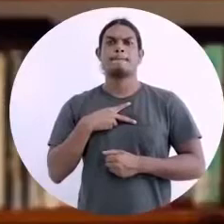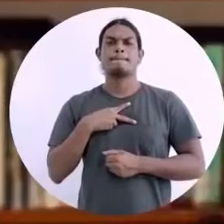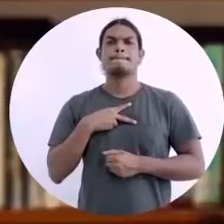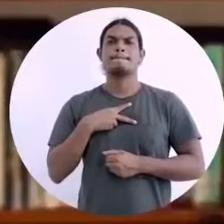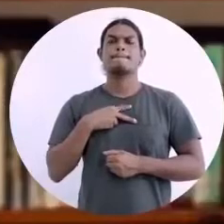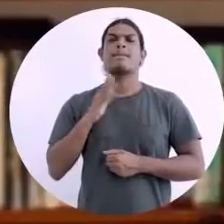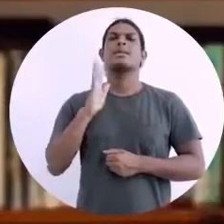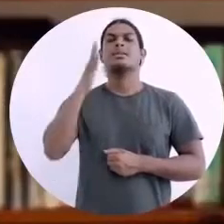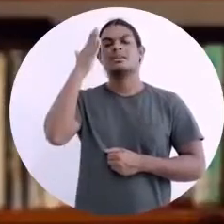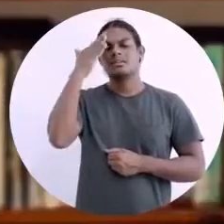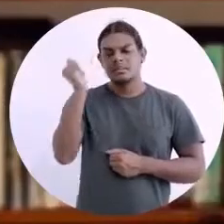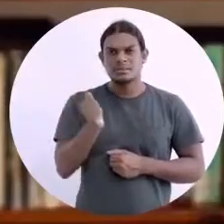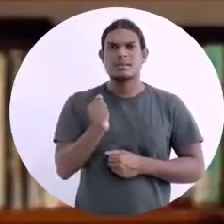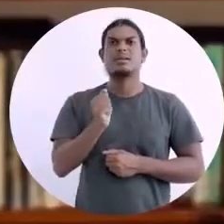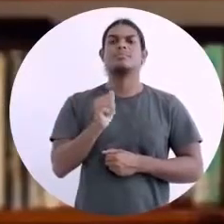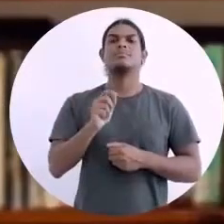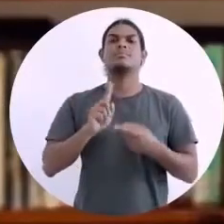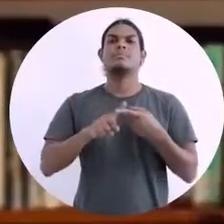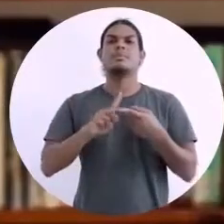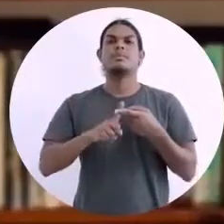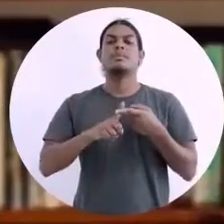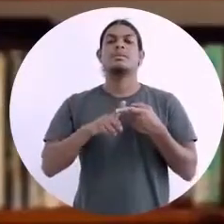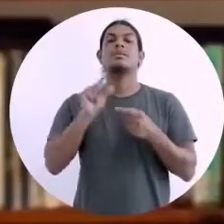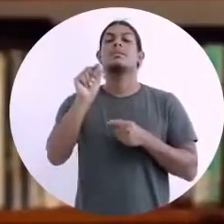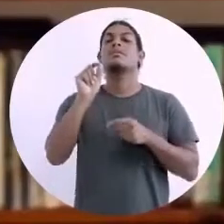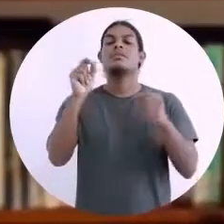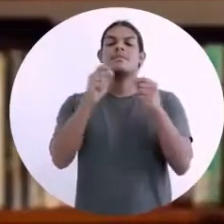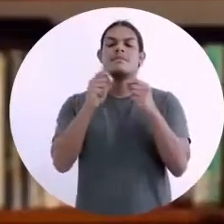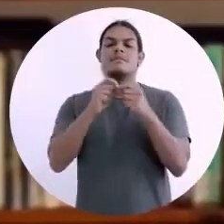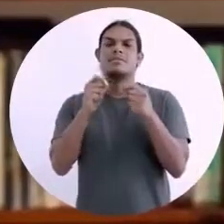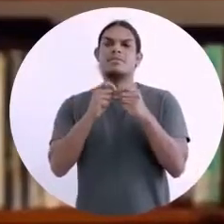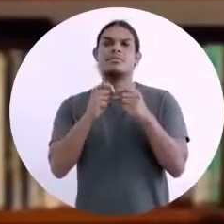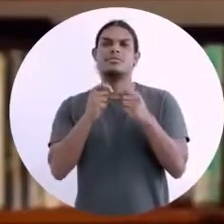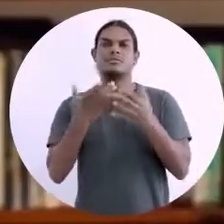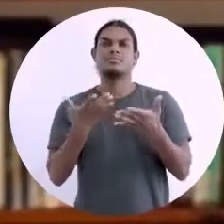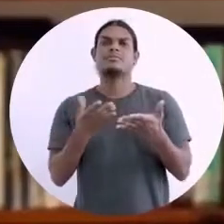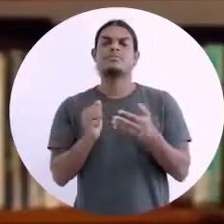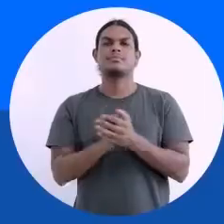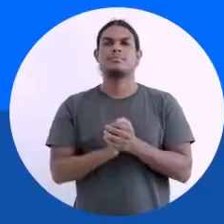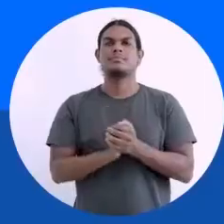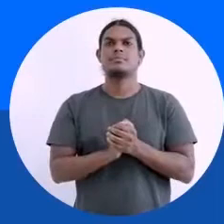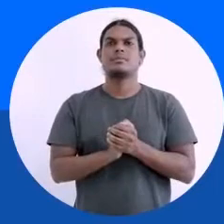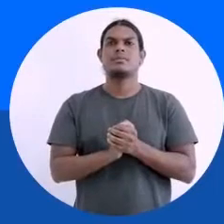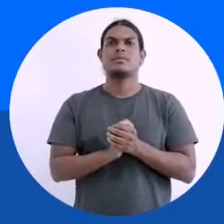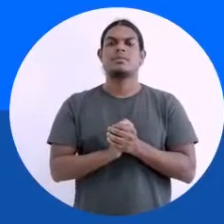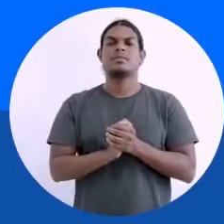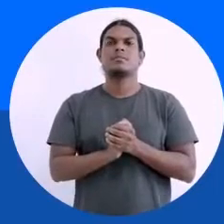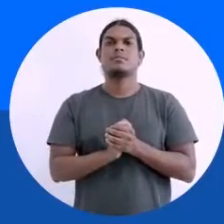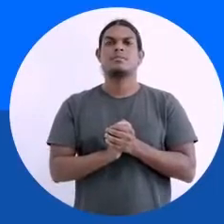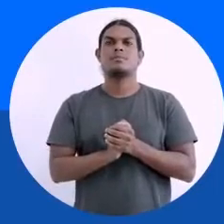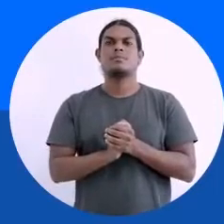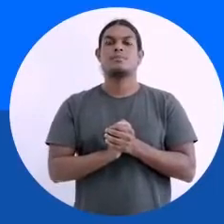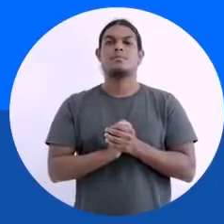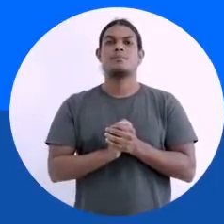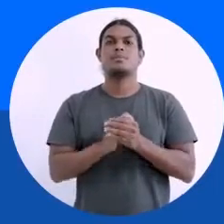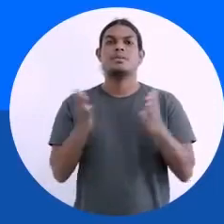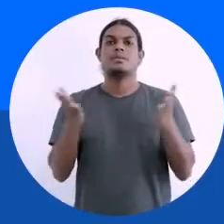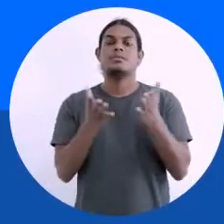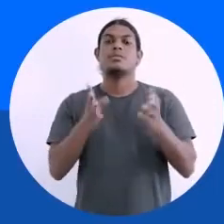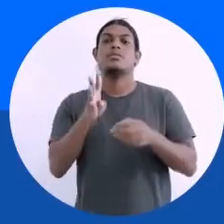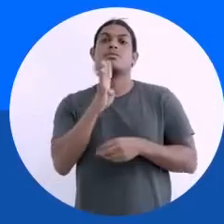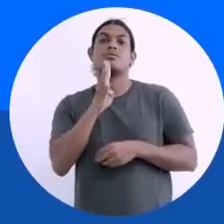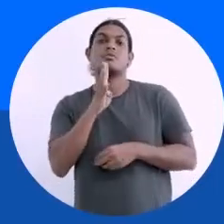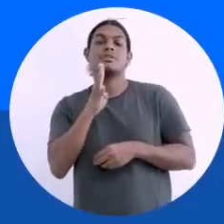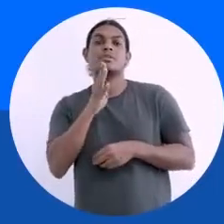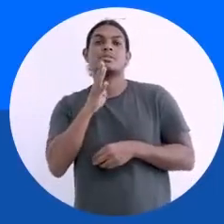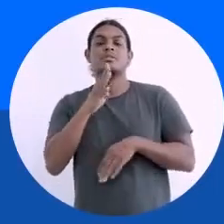criou, e aí ele passou a querer conhecer os seus semelhantes. Esse conhecimento dos seus semelhantes remete à classe